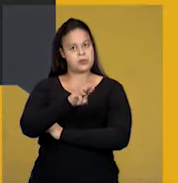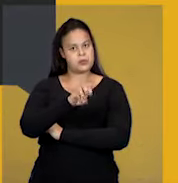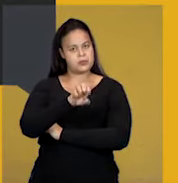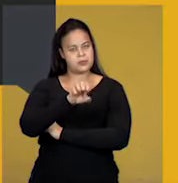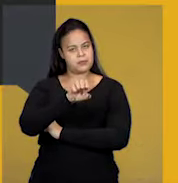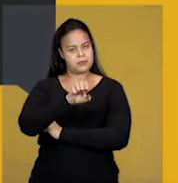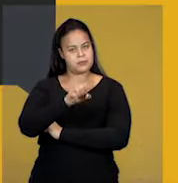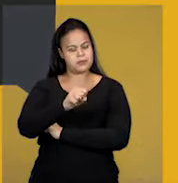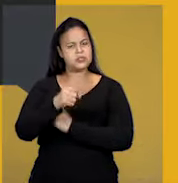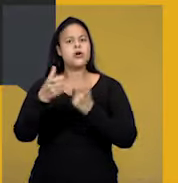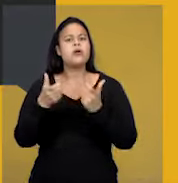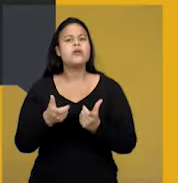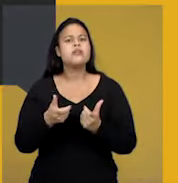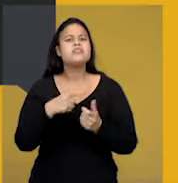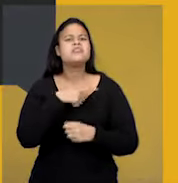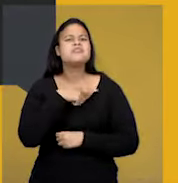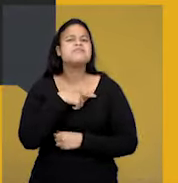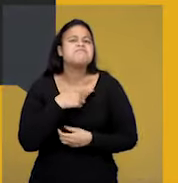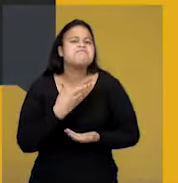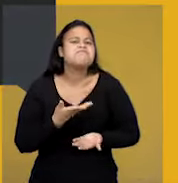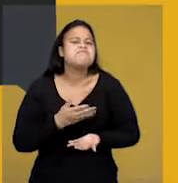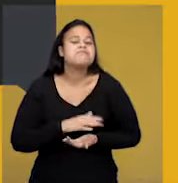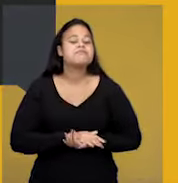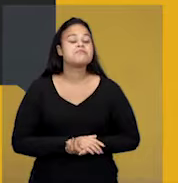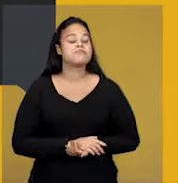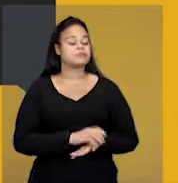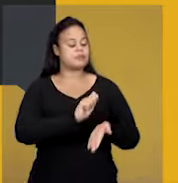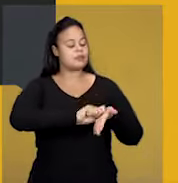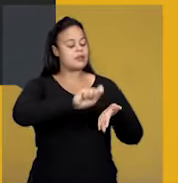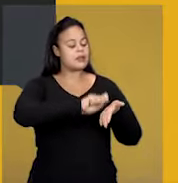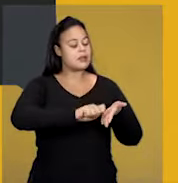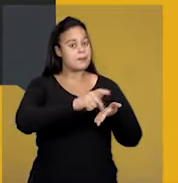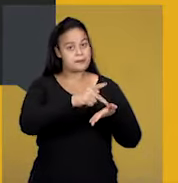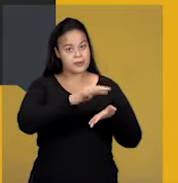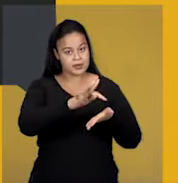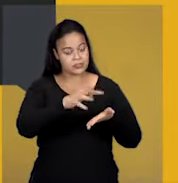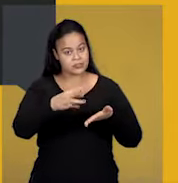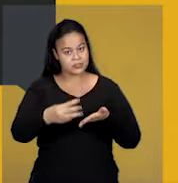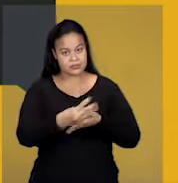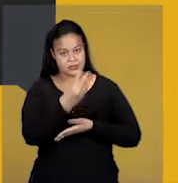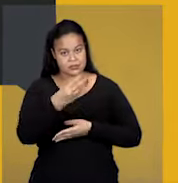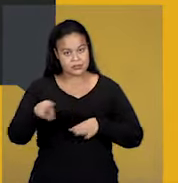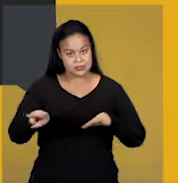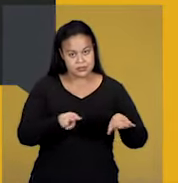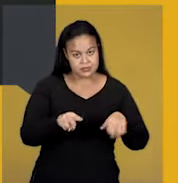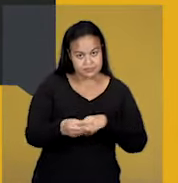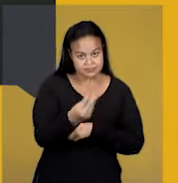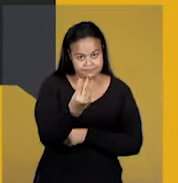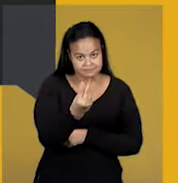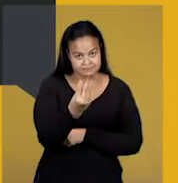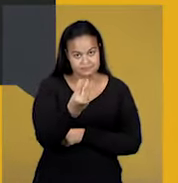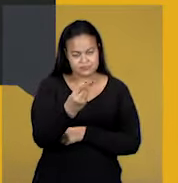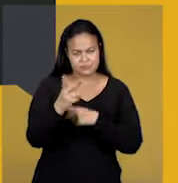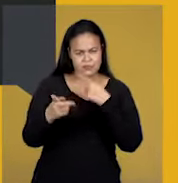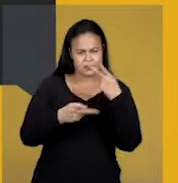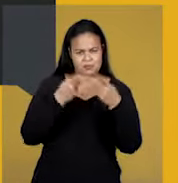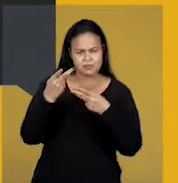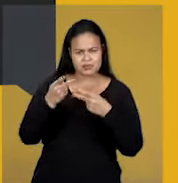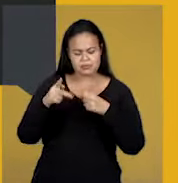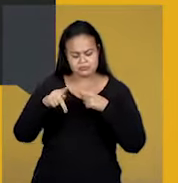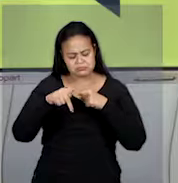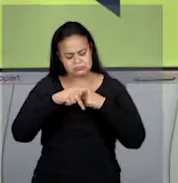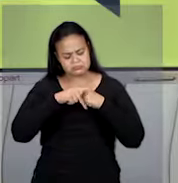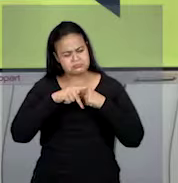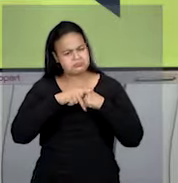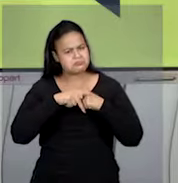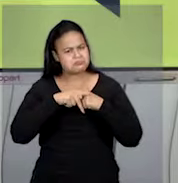PET 3, na semana 2. Vamos falar sobre isso? Pronomes? Você já ouviu falar, agora